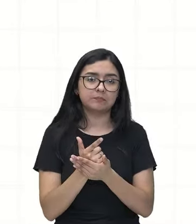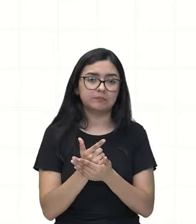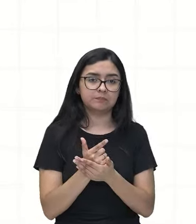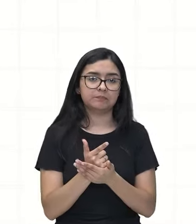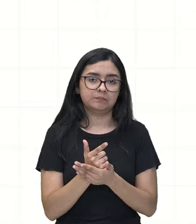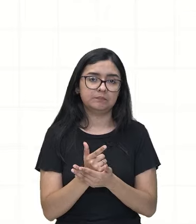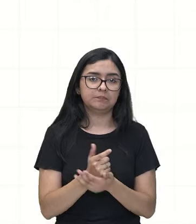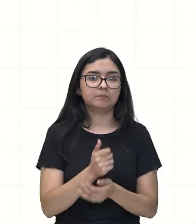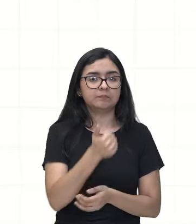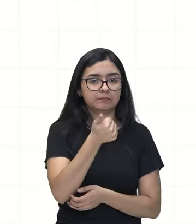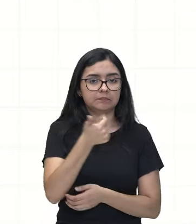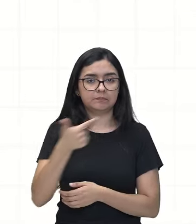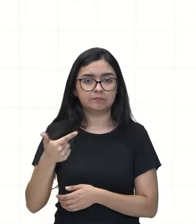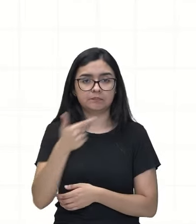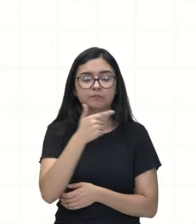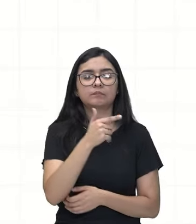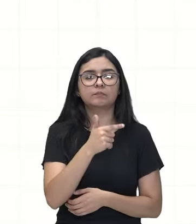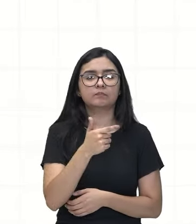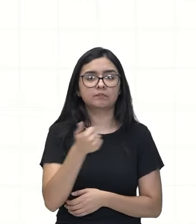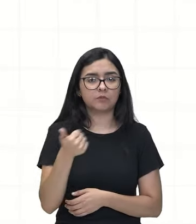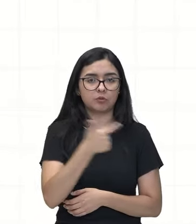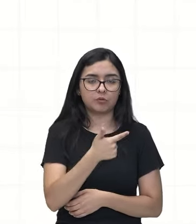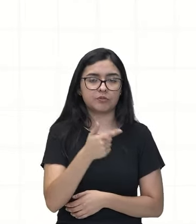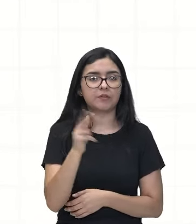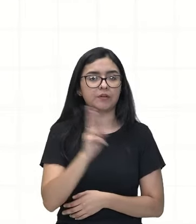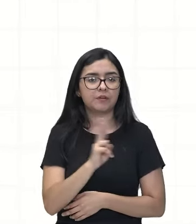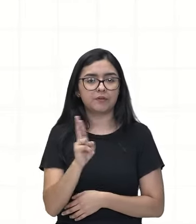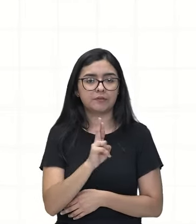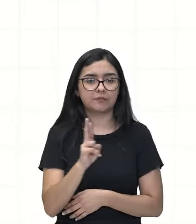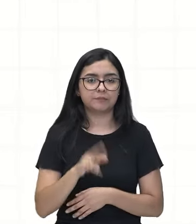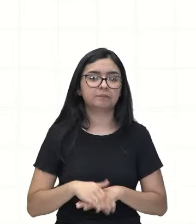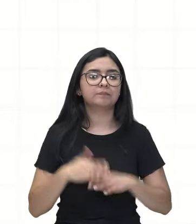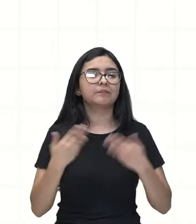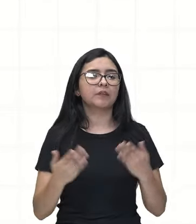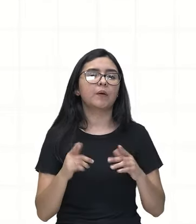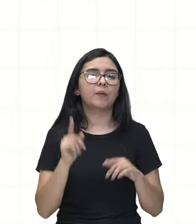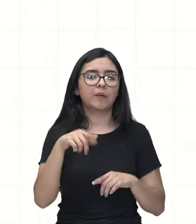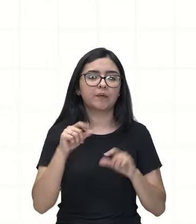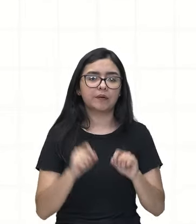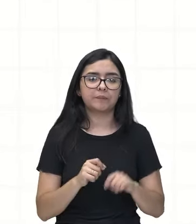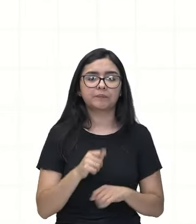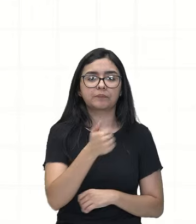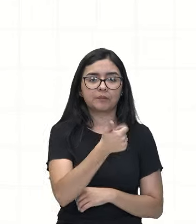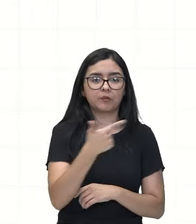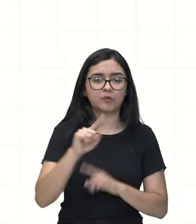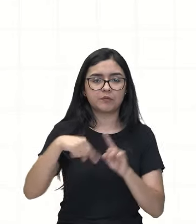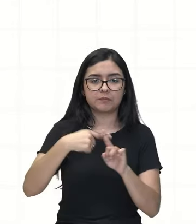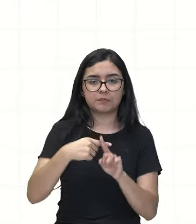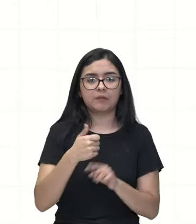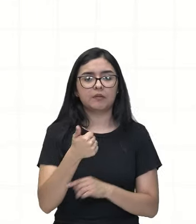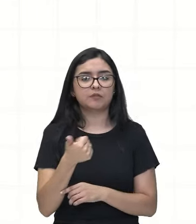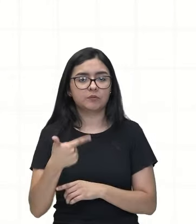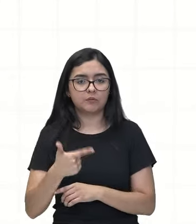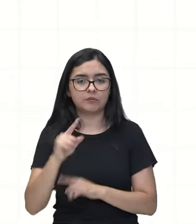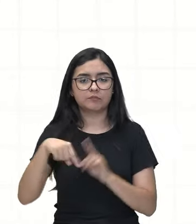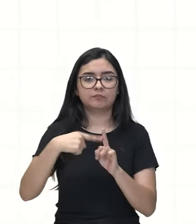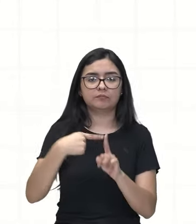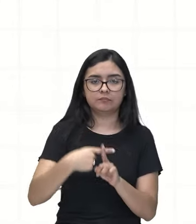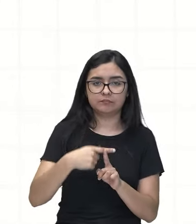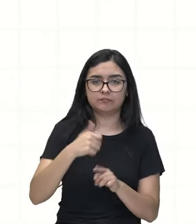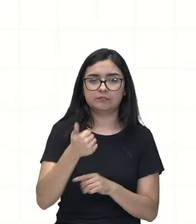custa R$12. A ideia é essa daqui, 12, mais 12, mais 12, mais